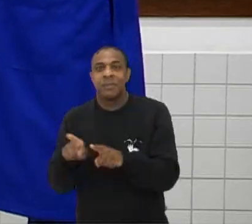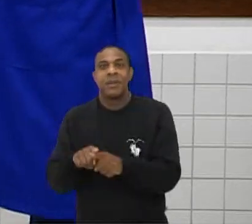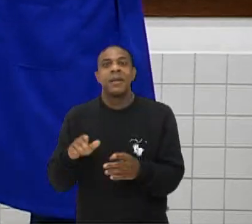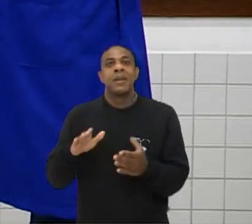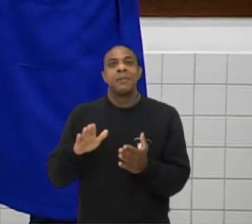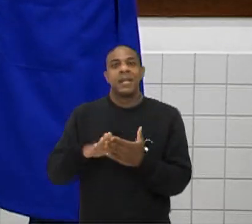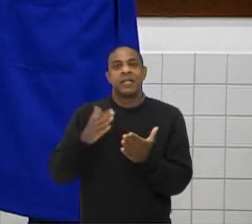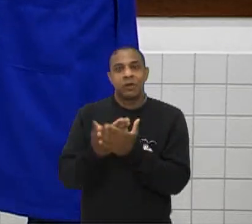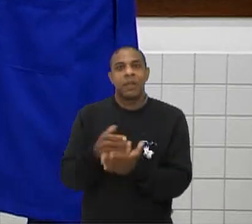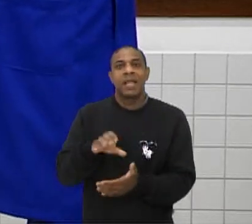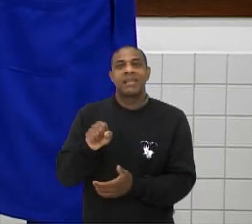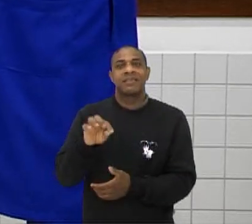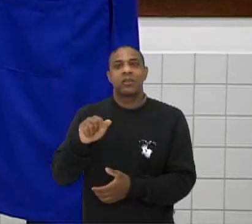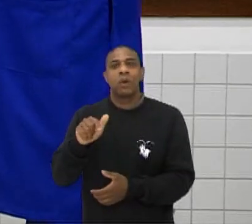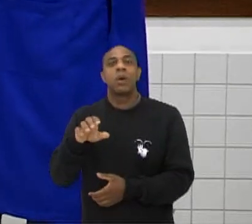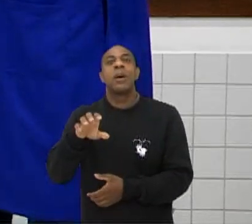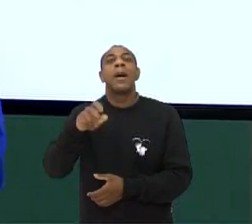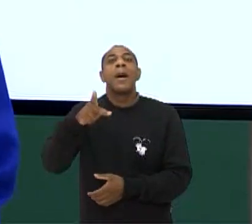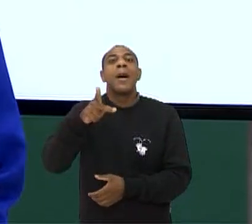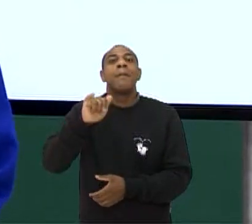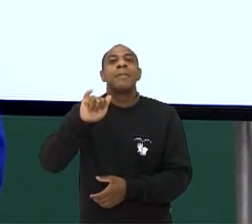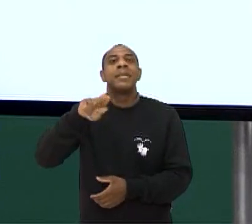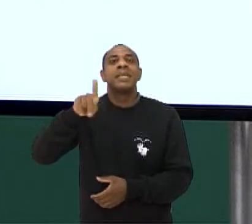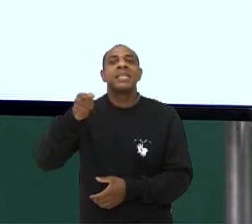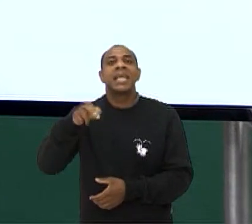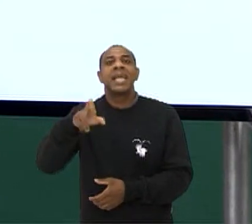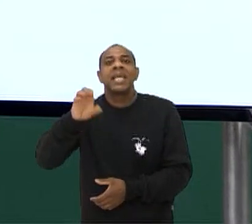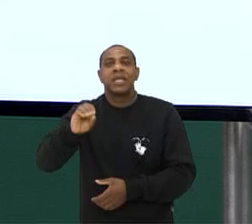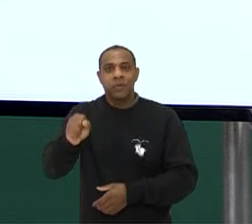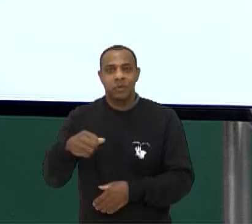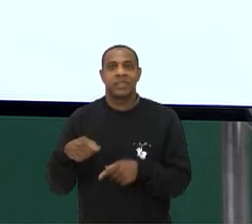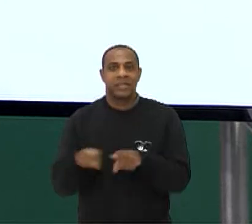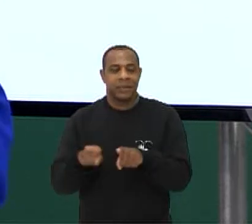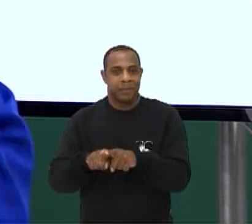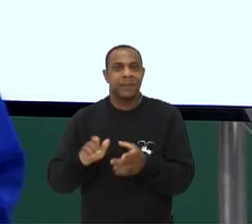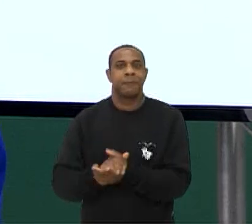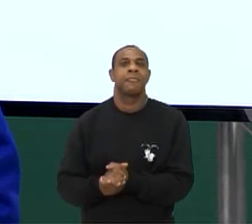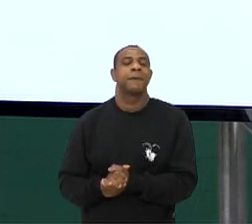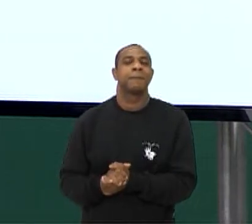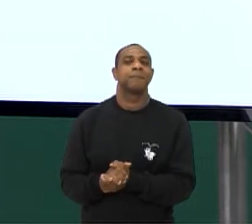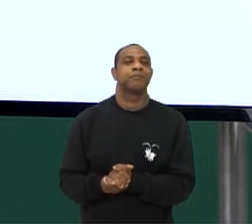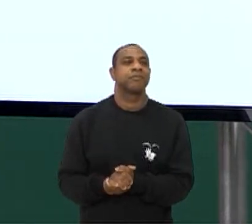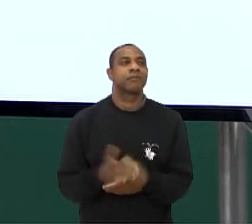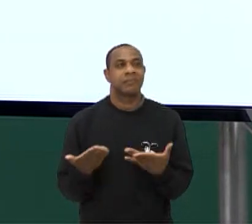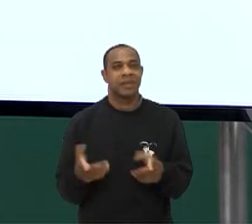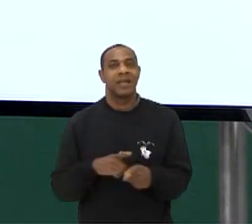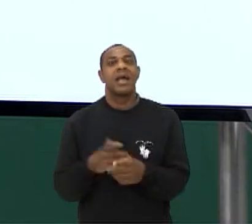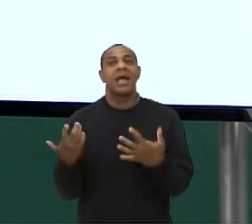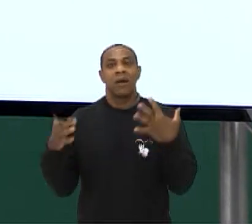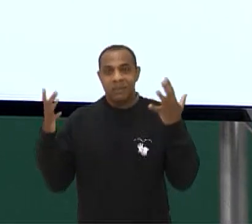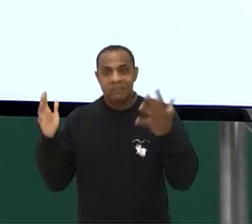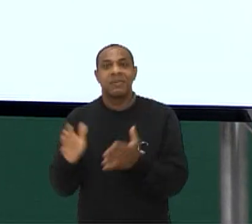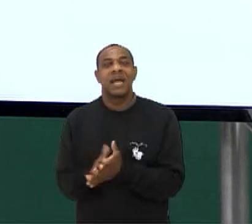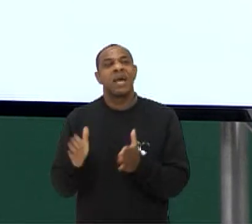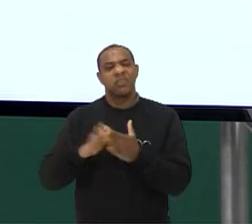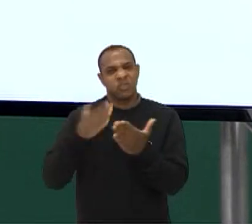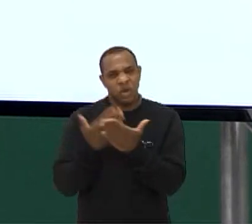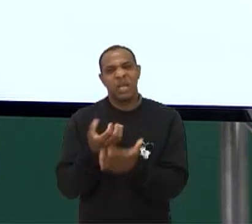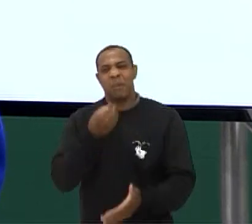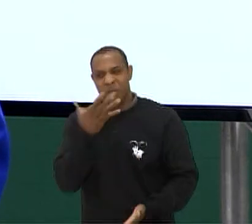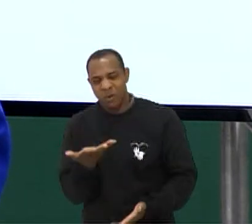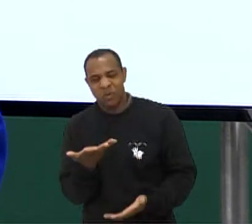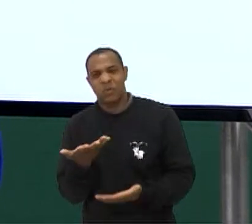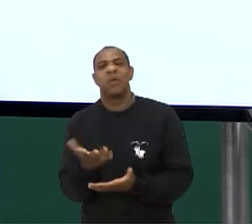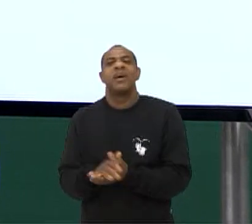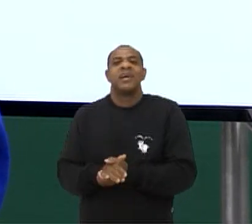Estadual Pinheiros, ali o pessoal do ensino médio. Sei que eu não trabalho com ensino médio, eu dou aula lá no ensino fundamental à tarde. Mas é um grande colégio, toda a direção, todos